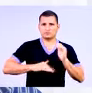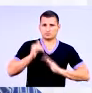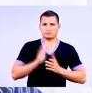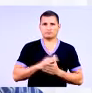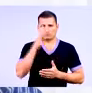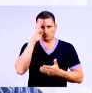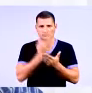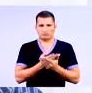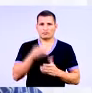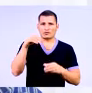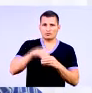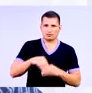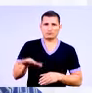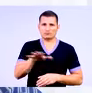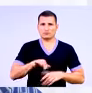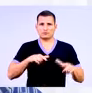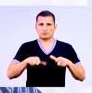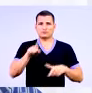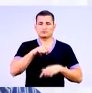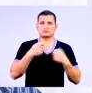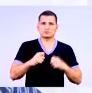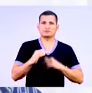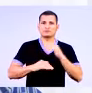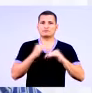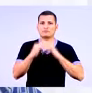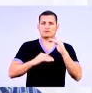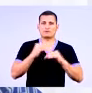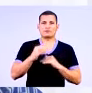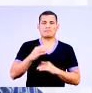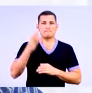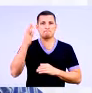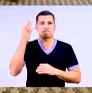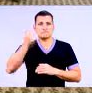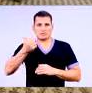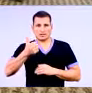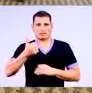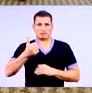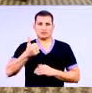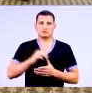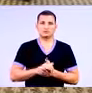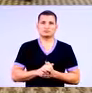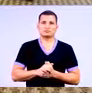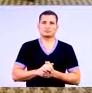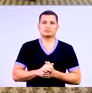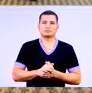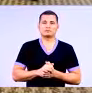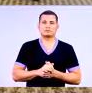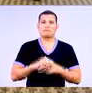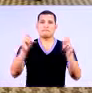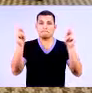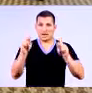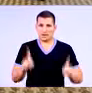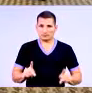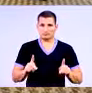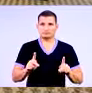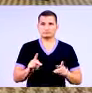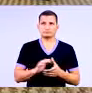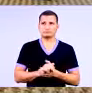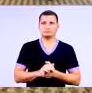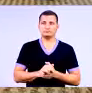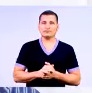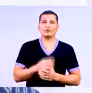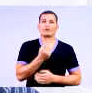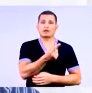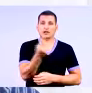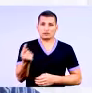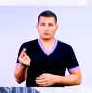do ambiente de trabalho você deve desenvolver primeiramente uma condição harmônica para que as atividades fluam. Então, assim, cada